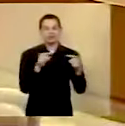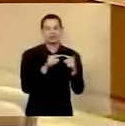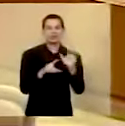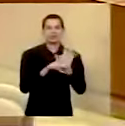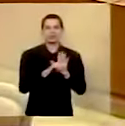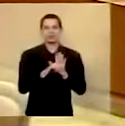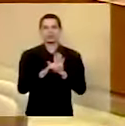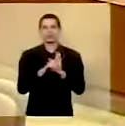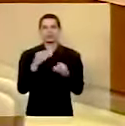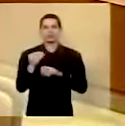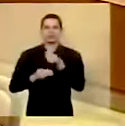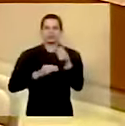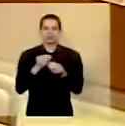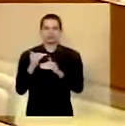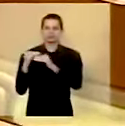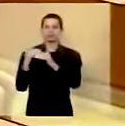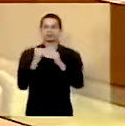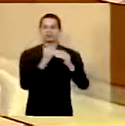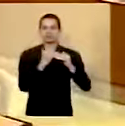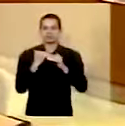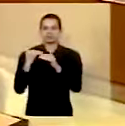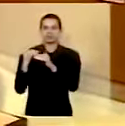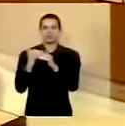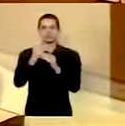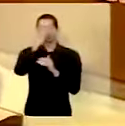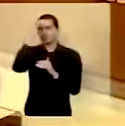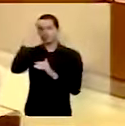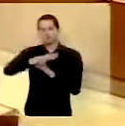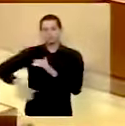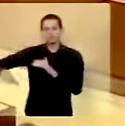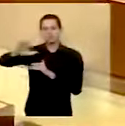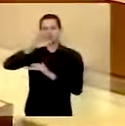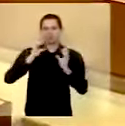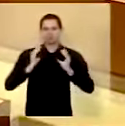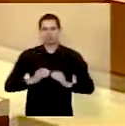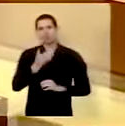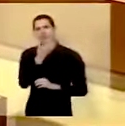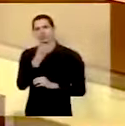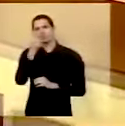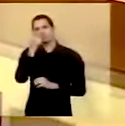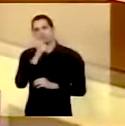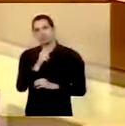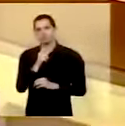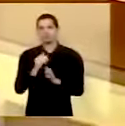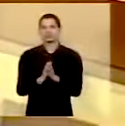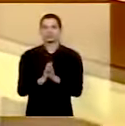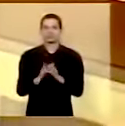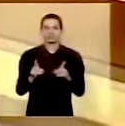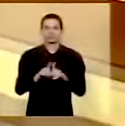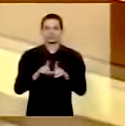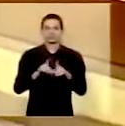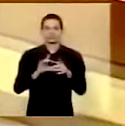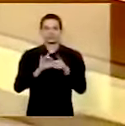leis, de forma isonômica para todos os cidadãos e cidadãs. A independência